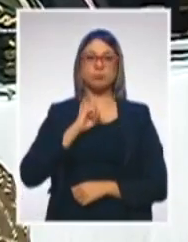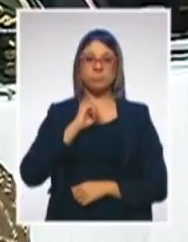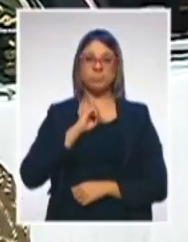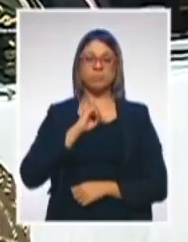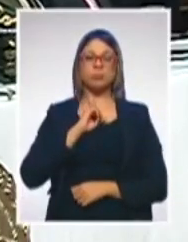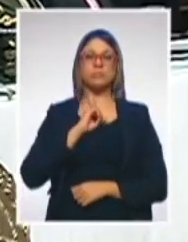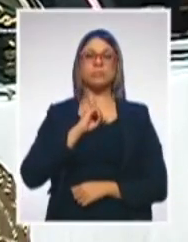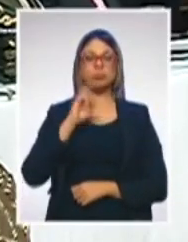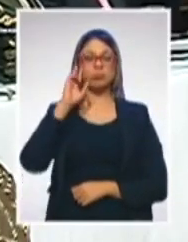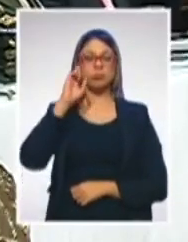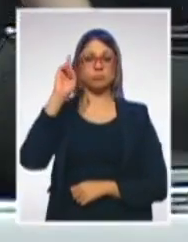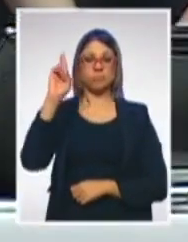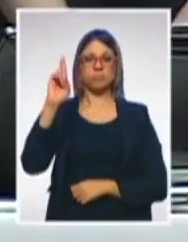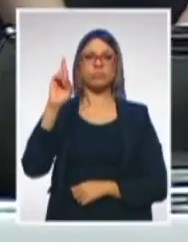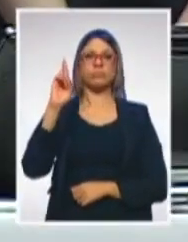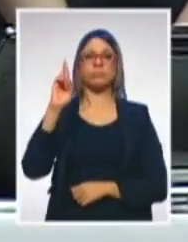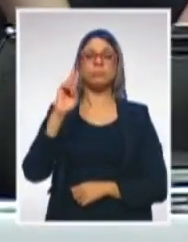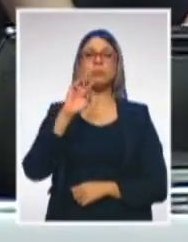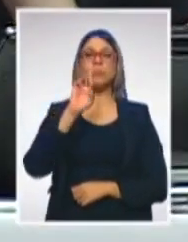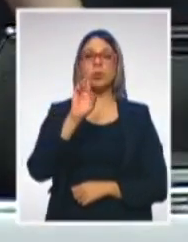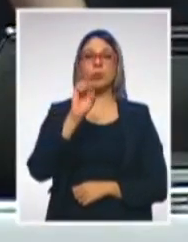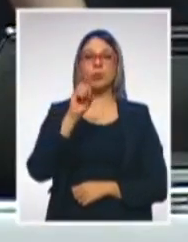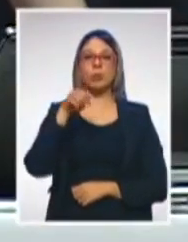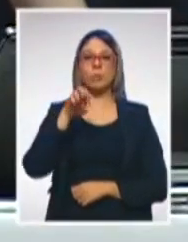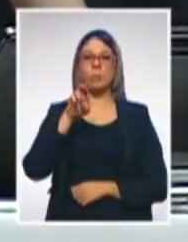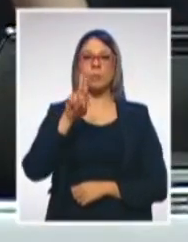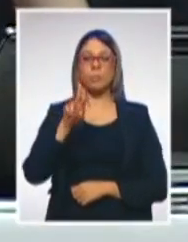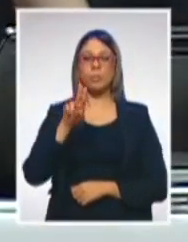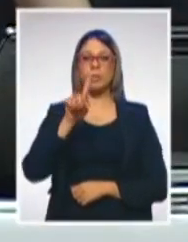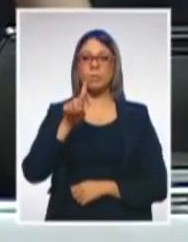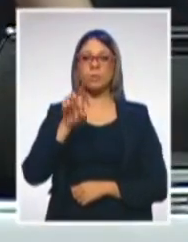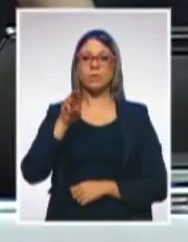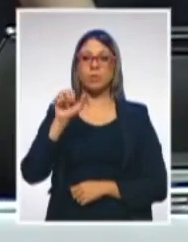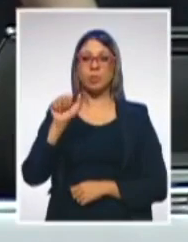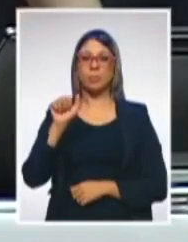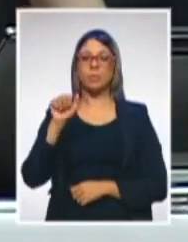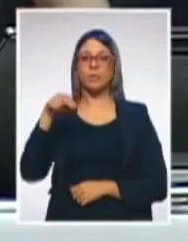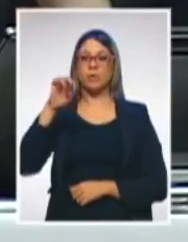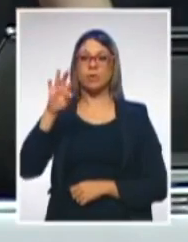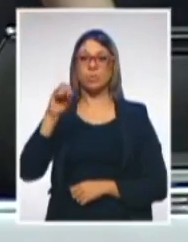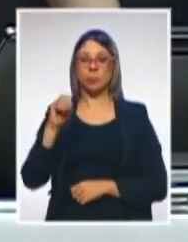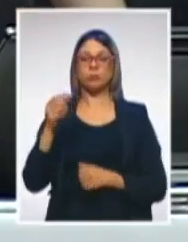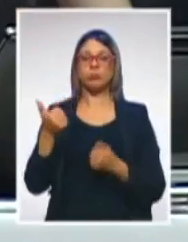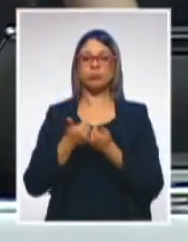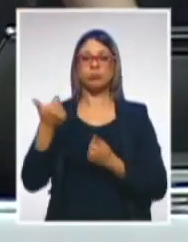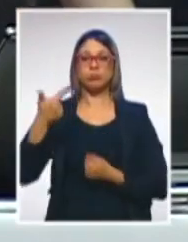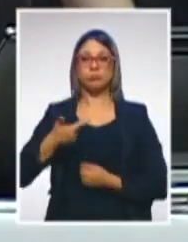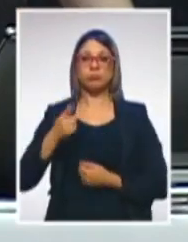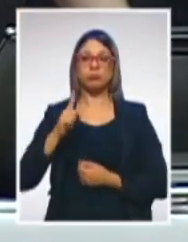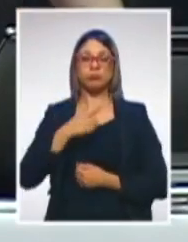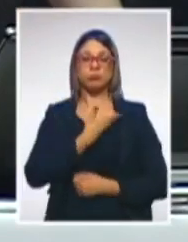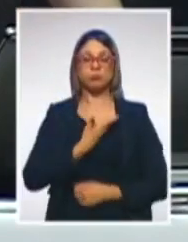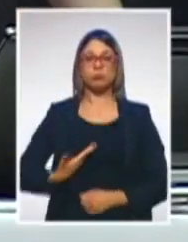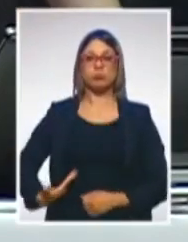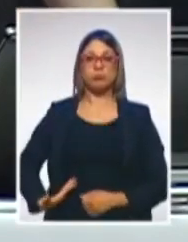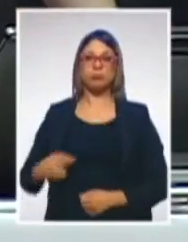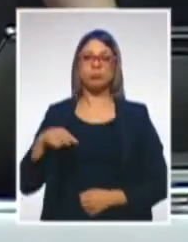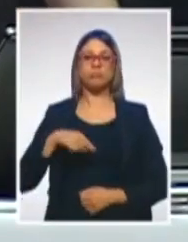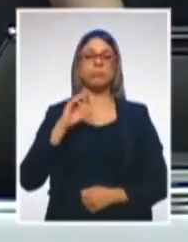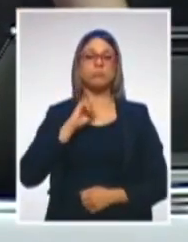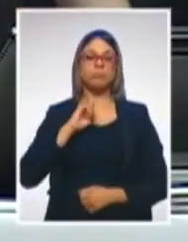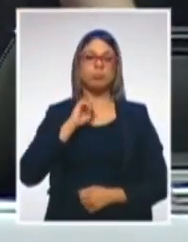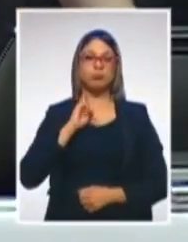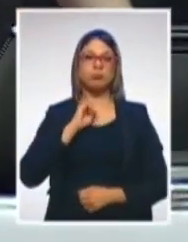o excelentíssimo senhor Romeu Zema Neto e no cargo de vice-governador do Estado de Minas Gerais